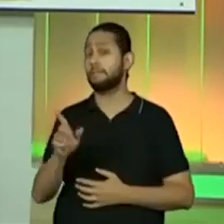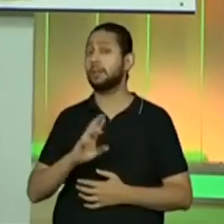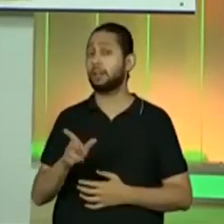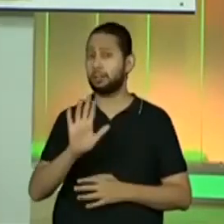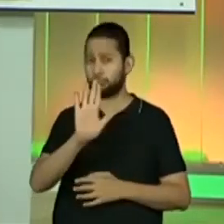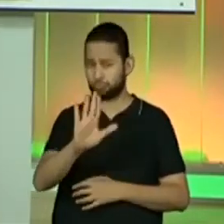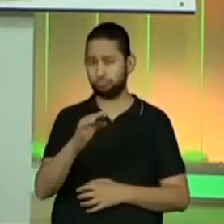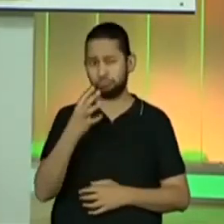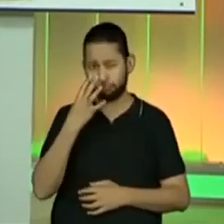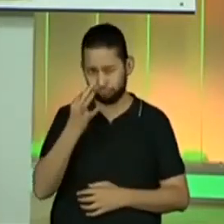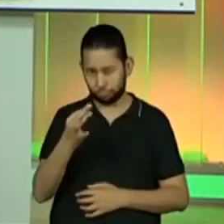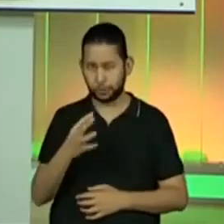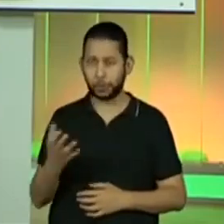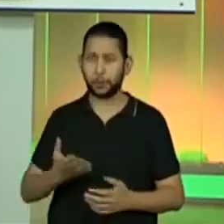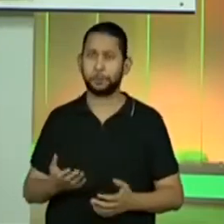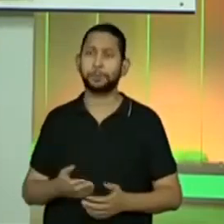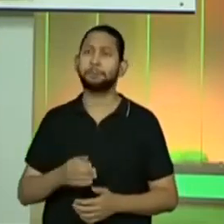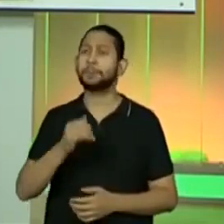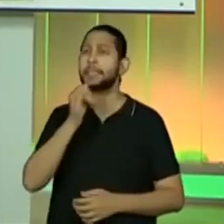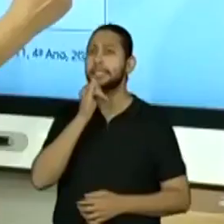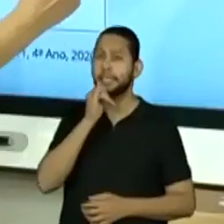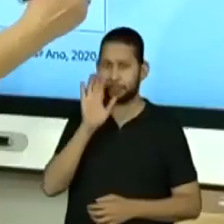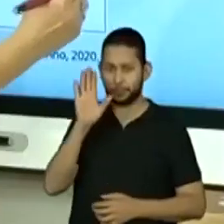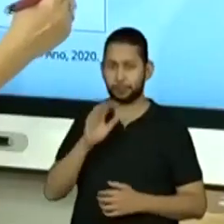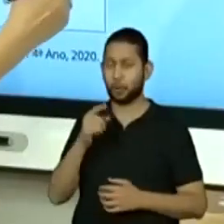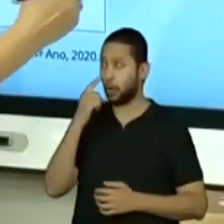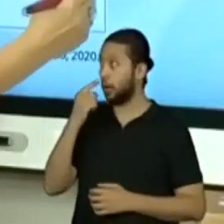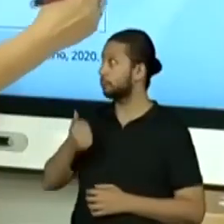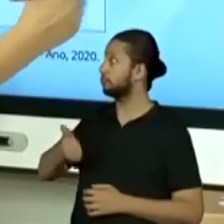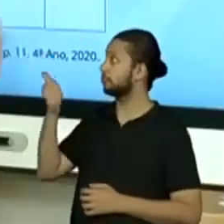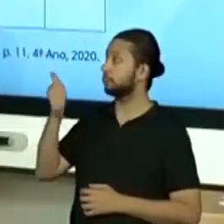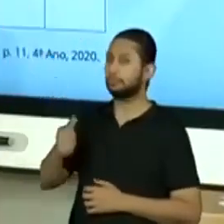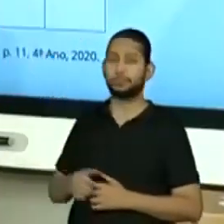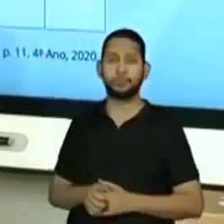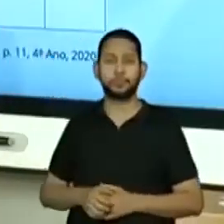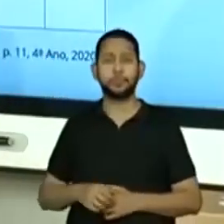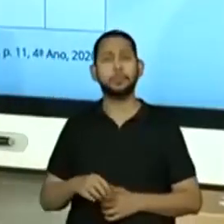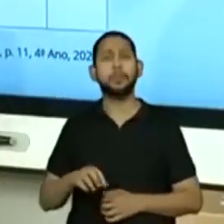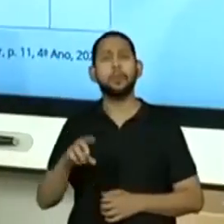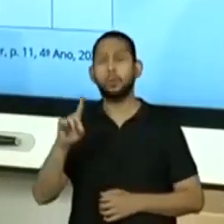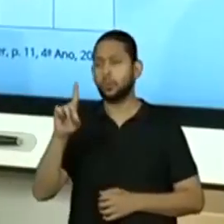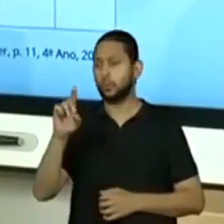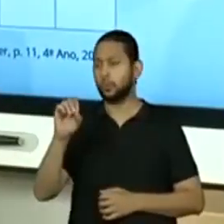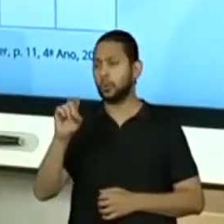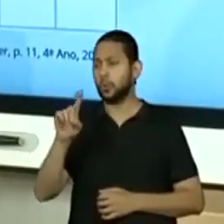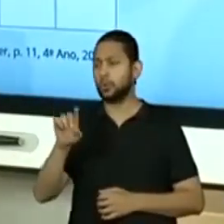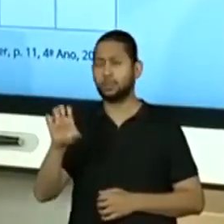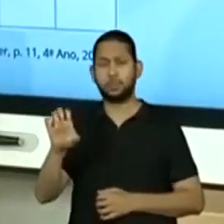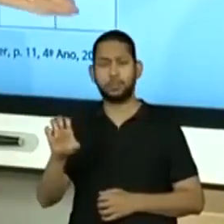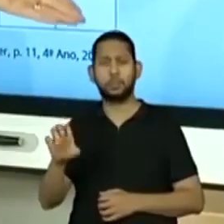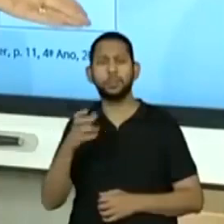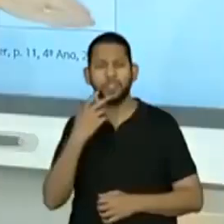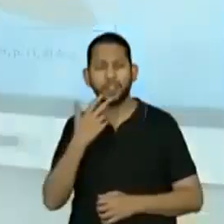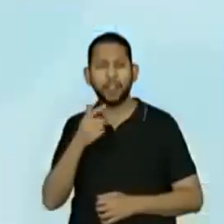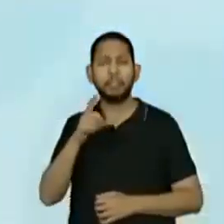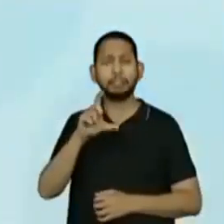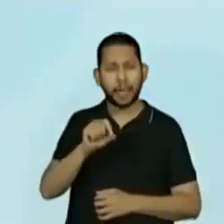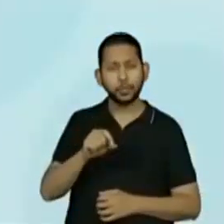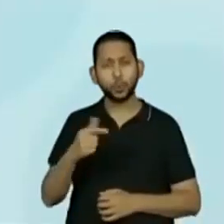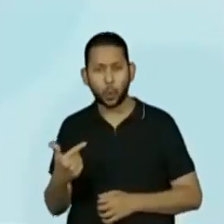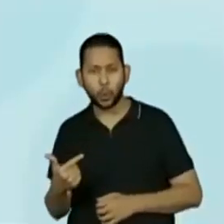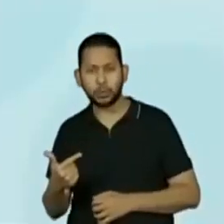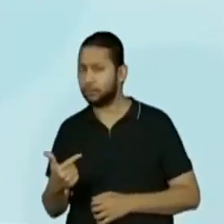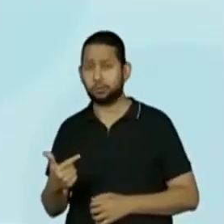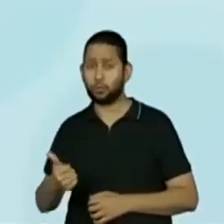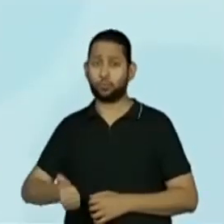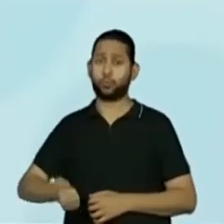Vamos ver, vamos conferir, olha, por exemplo, vou colocar aqui, ó, 12. Você não diz 10 e 2, não é